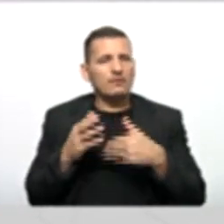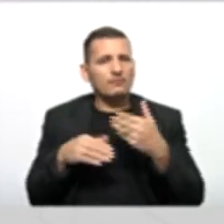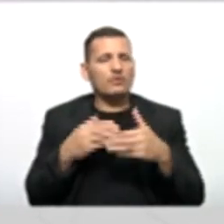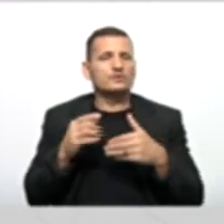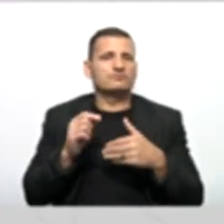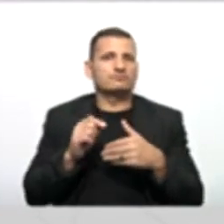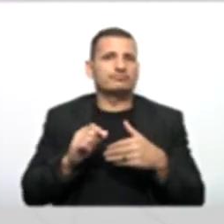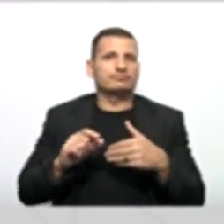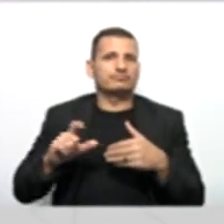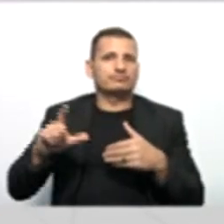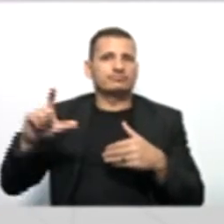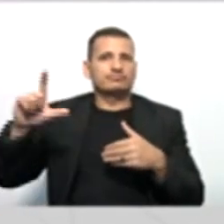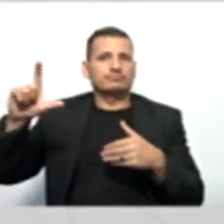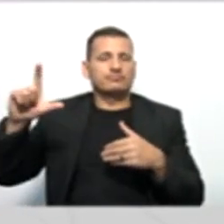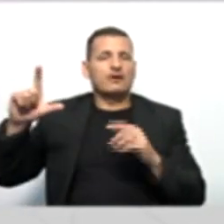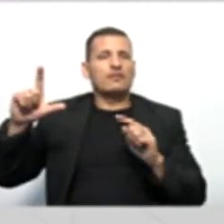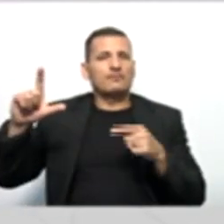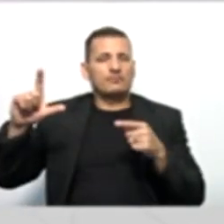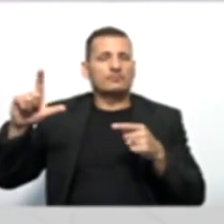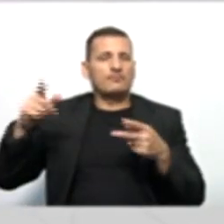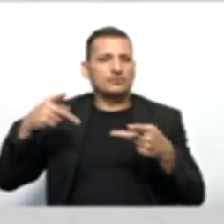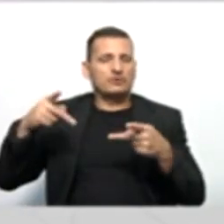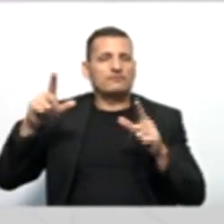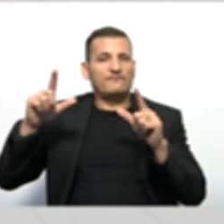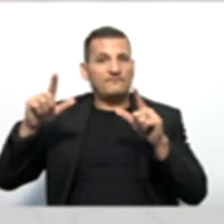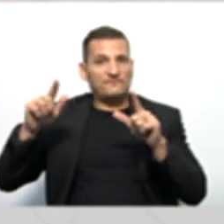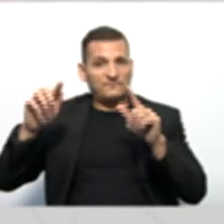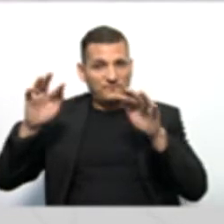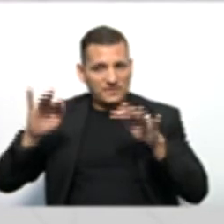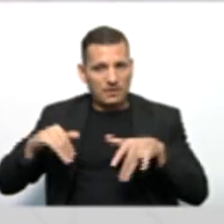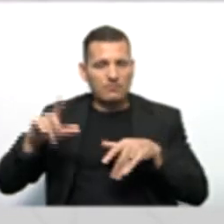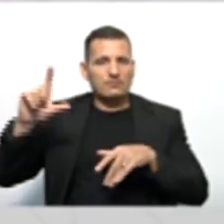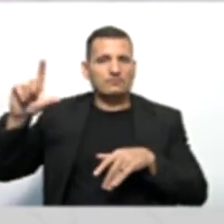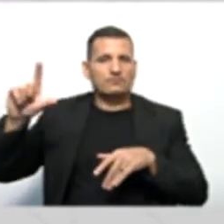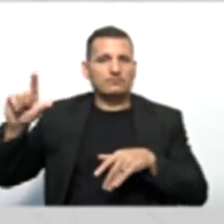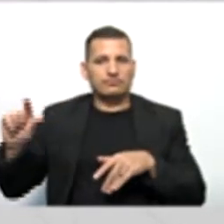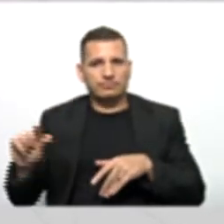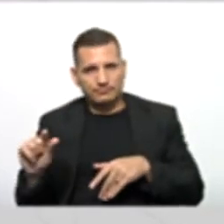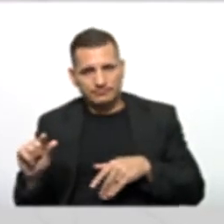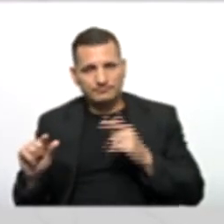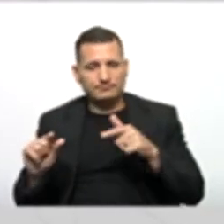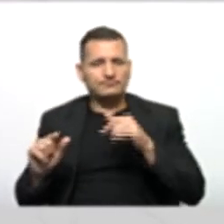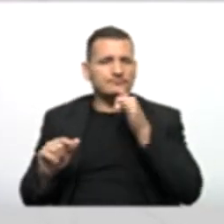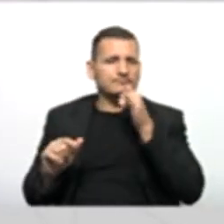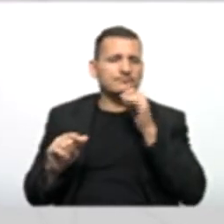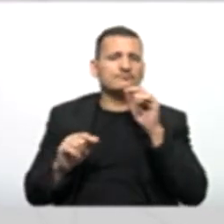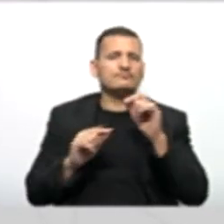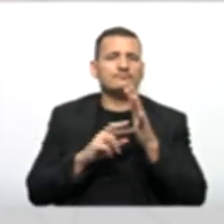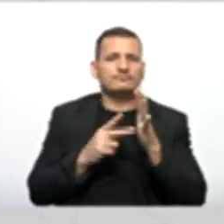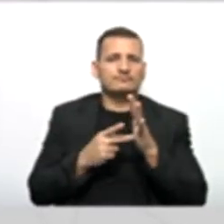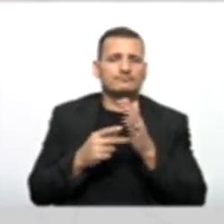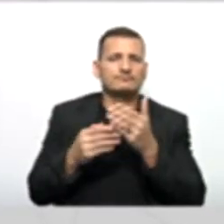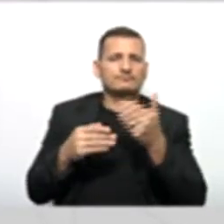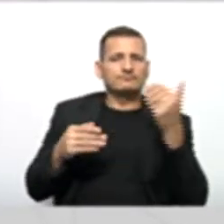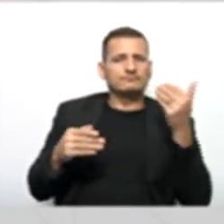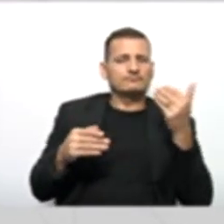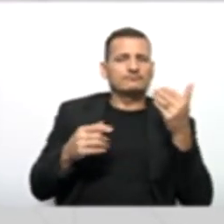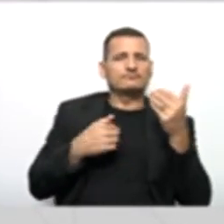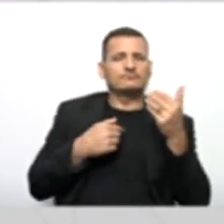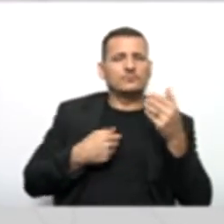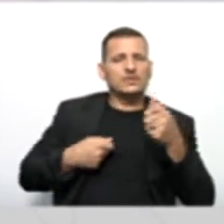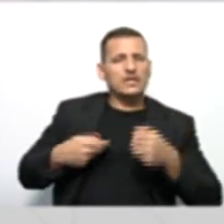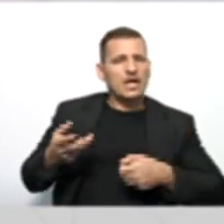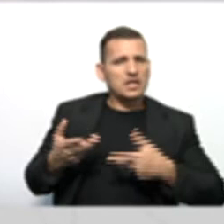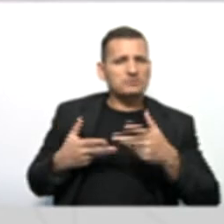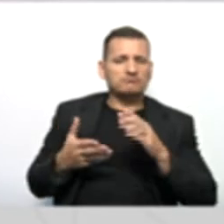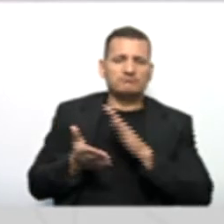rapidamente conforme o projeto é finalizado. O que isso significa? Lá quando eu tenho a minha ideia na iniciação, o meu gasto é